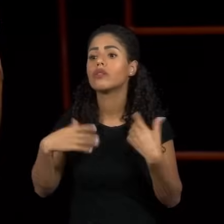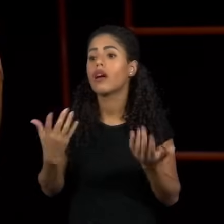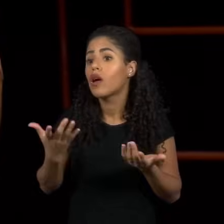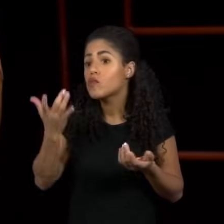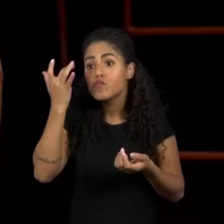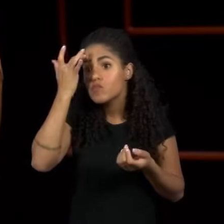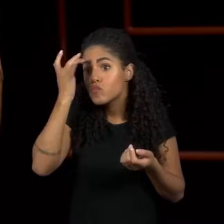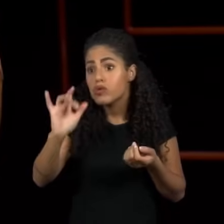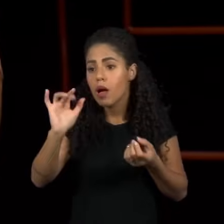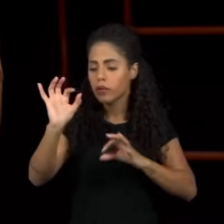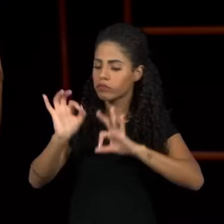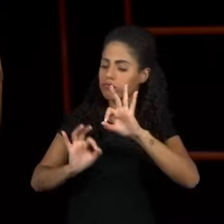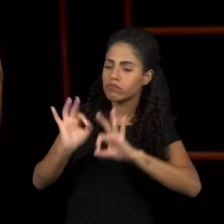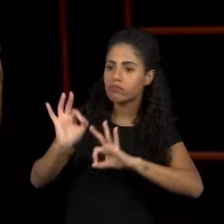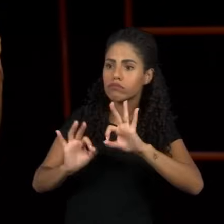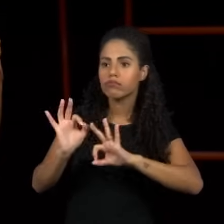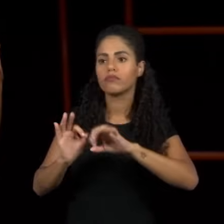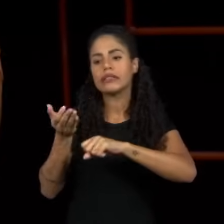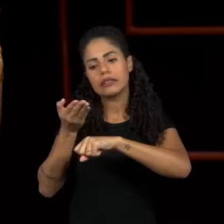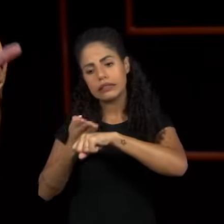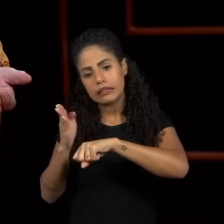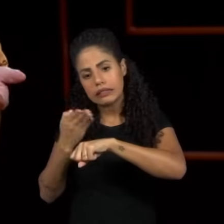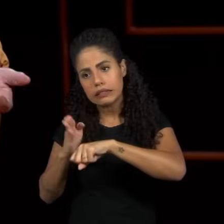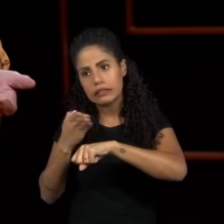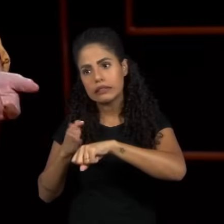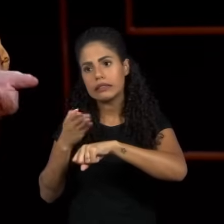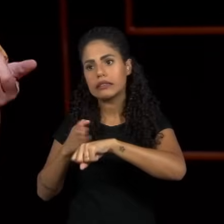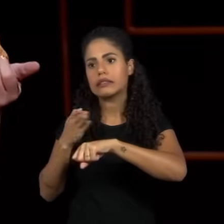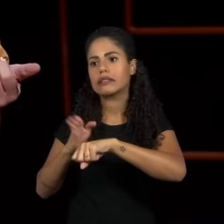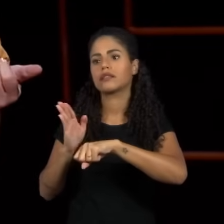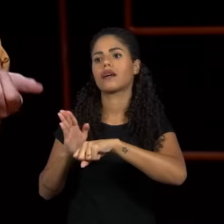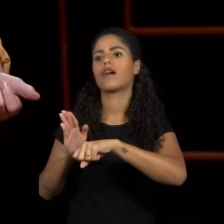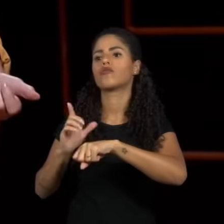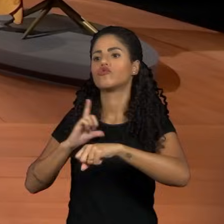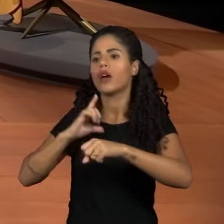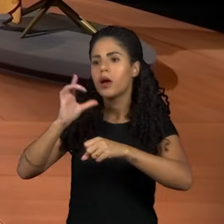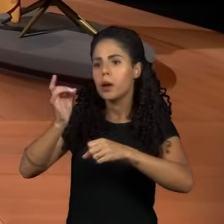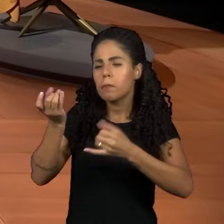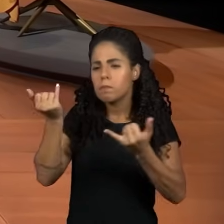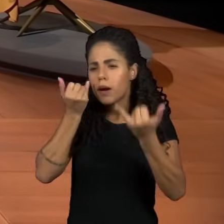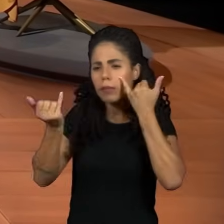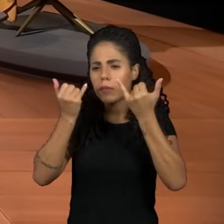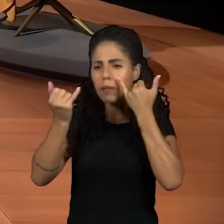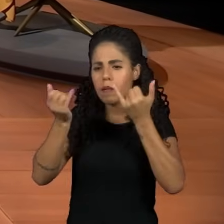só tínhamos preparações, ensaios muito ricos com a equipe dele.